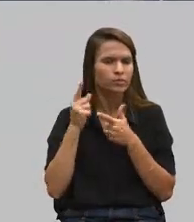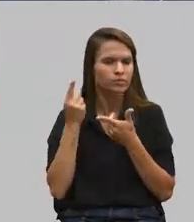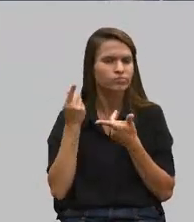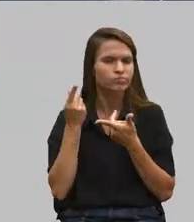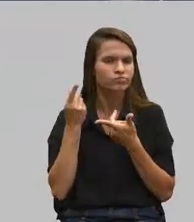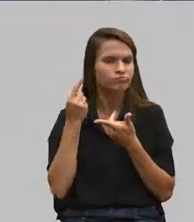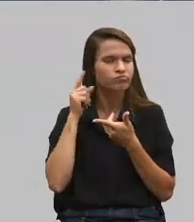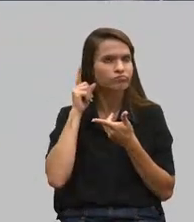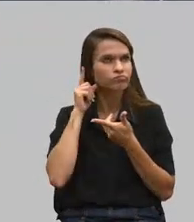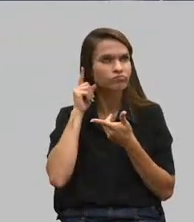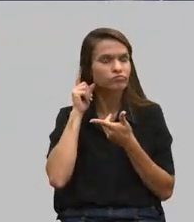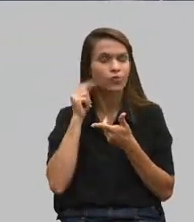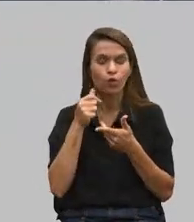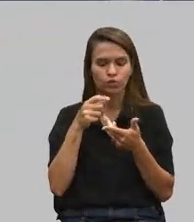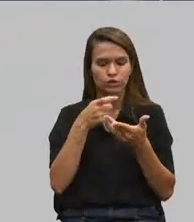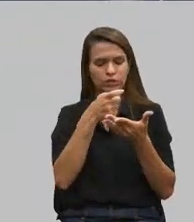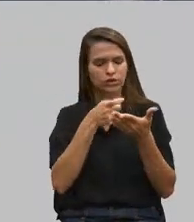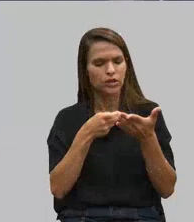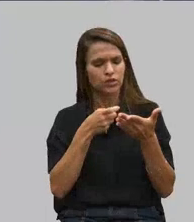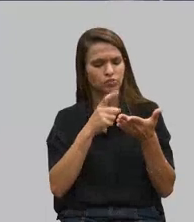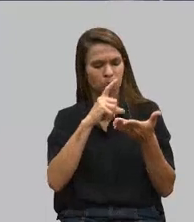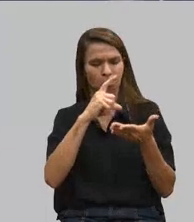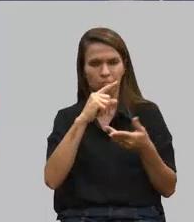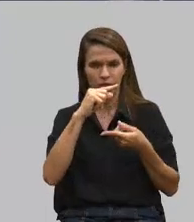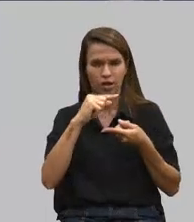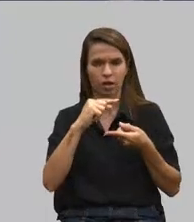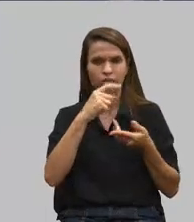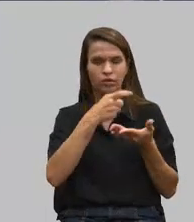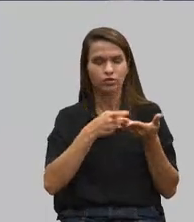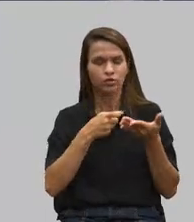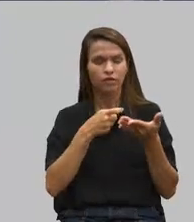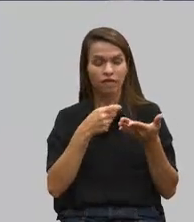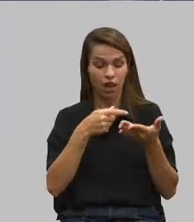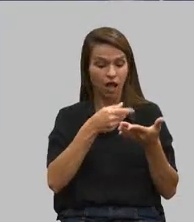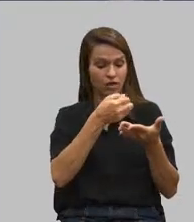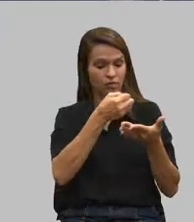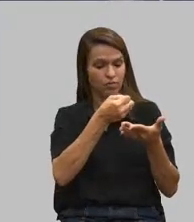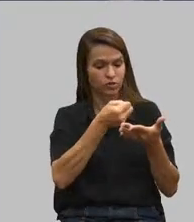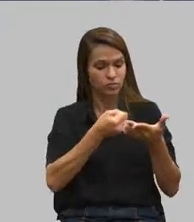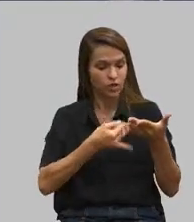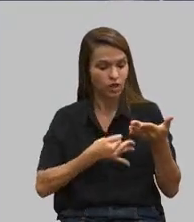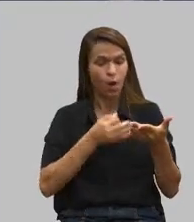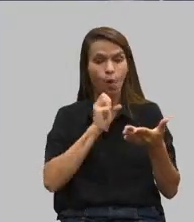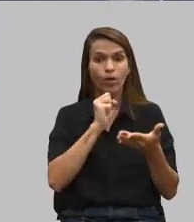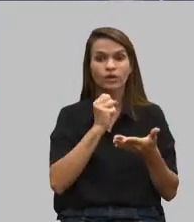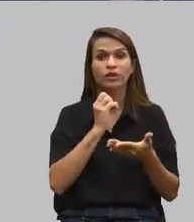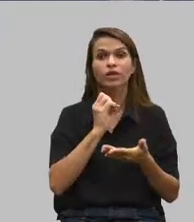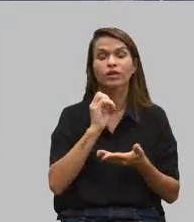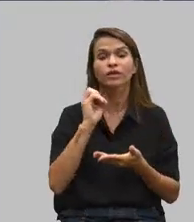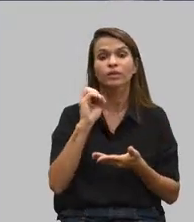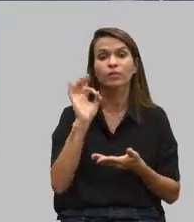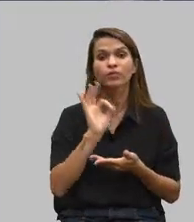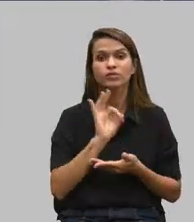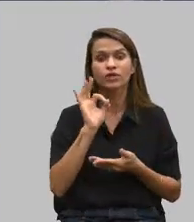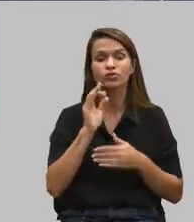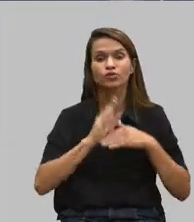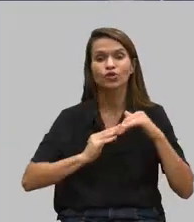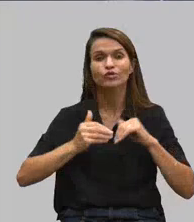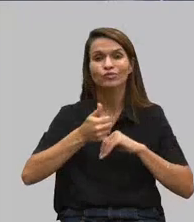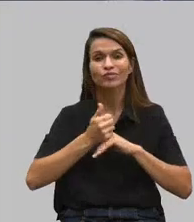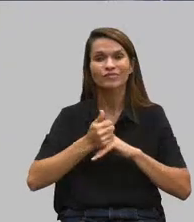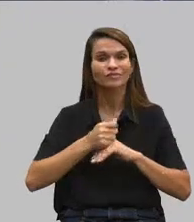um pequeno texto que eu li lá fala que 80% dos nossos profissionais eles não tinham